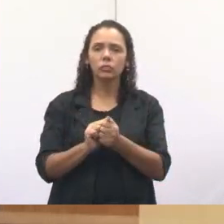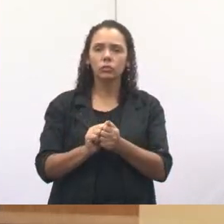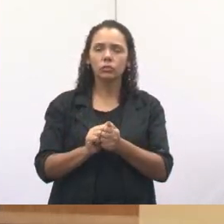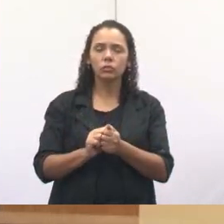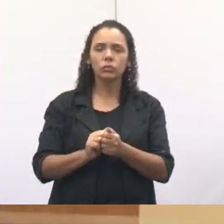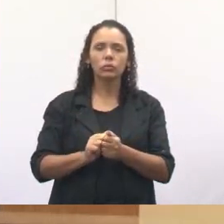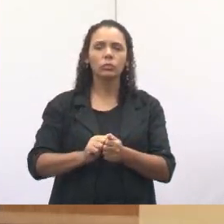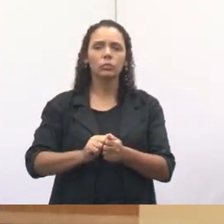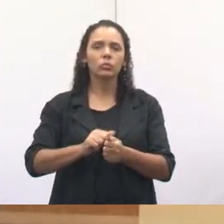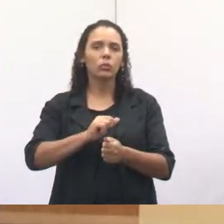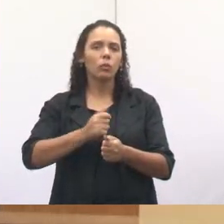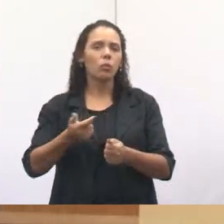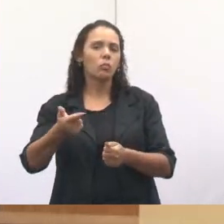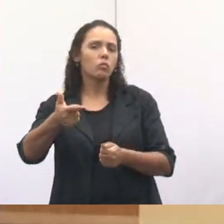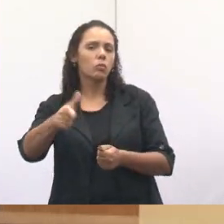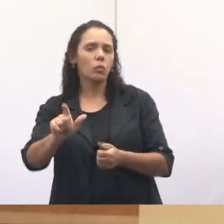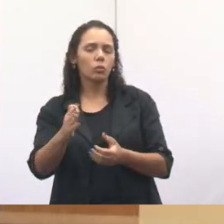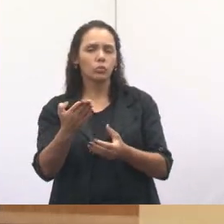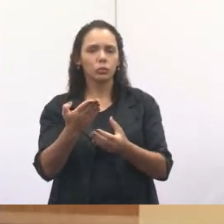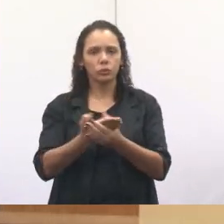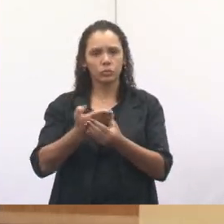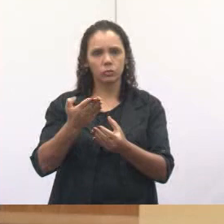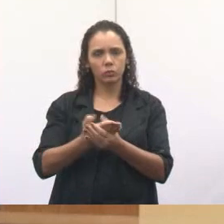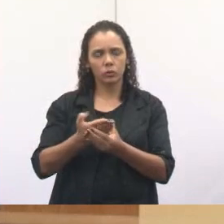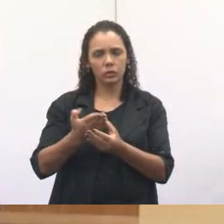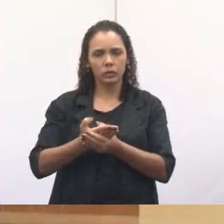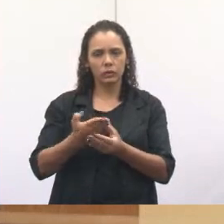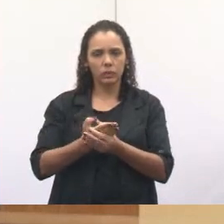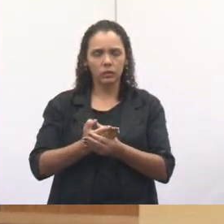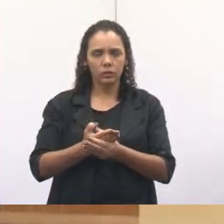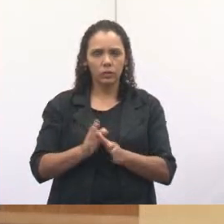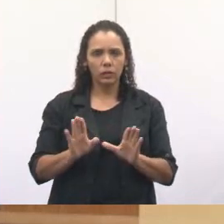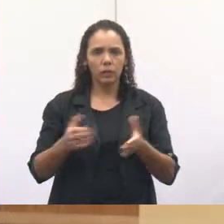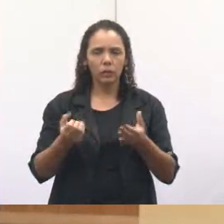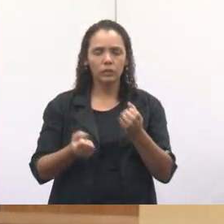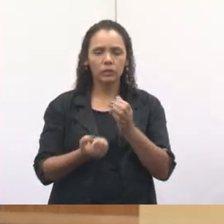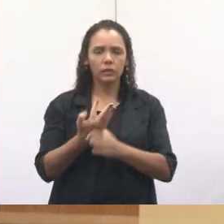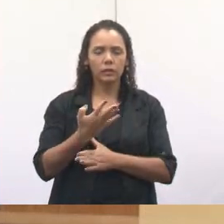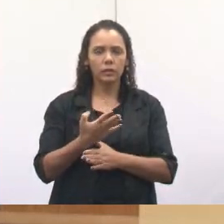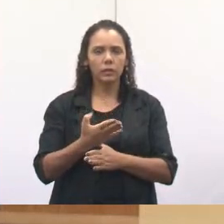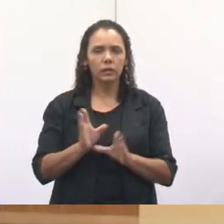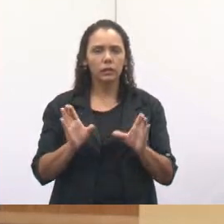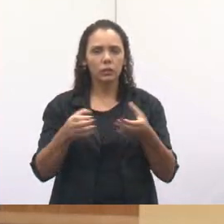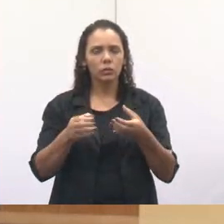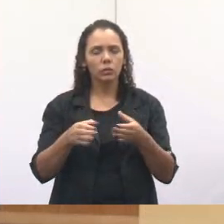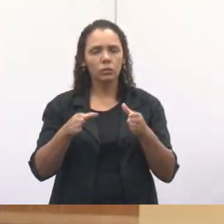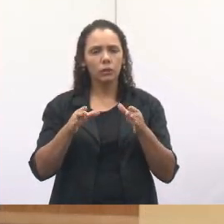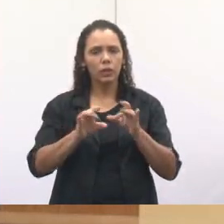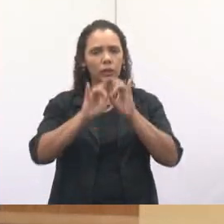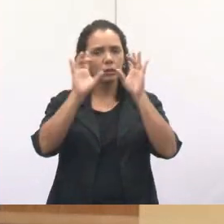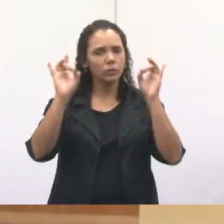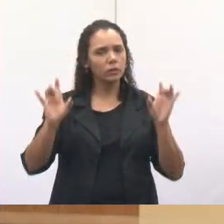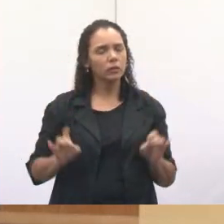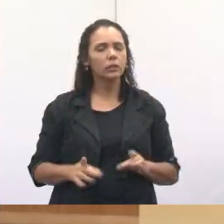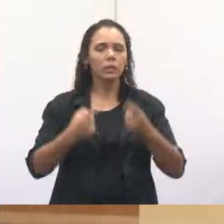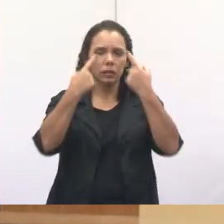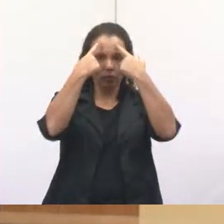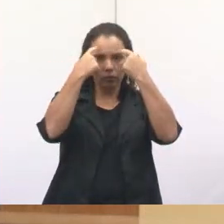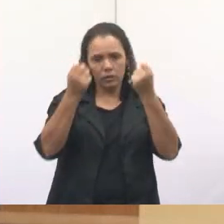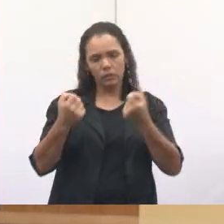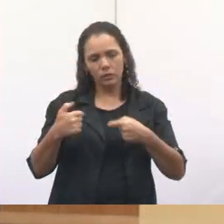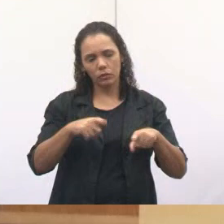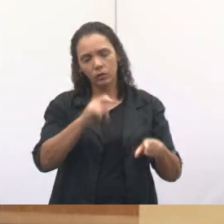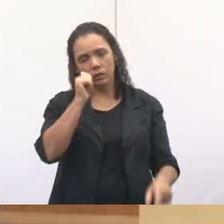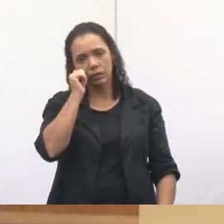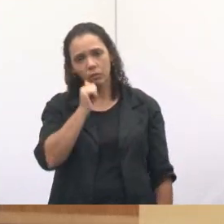demais processos, tramitam com os demais processos. Quando se cria uma vara especializada em violência contra a